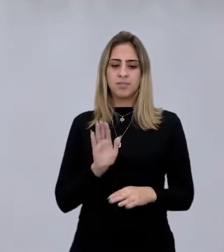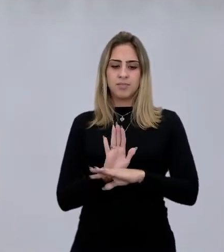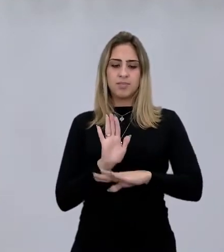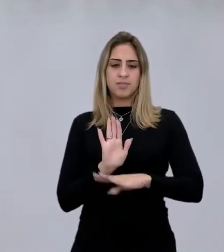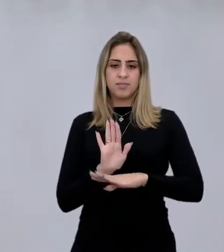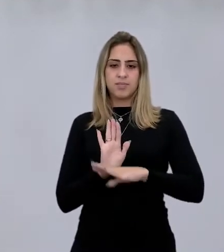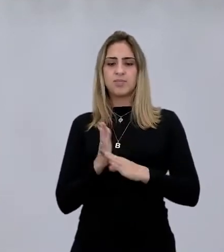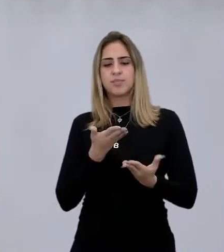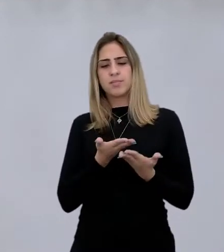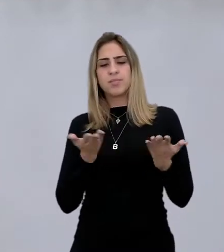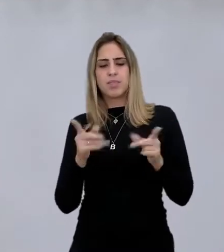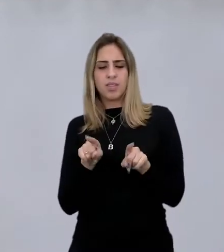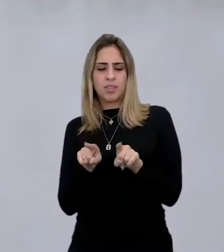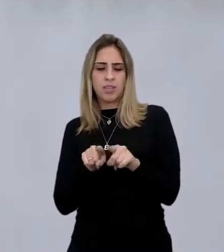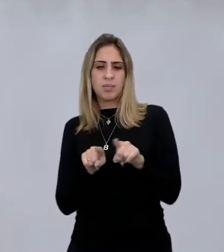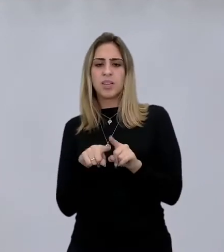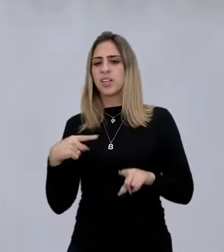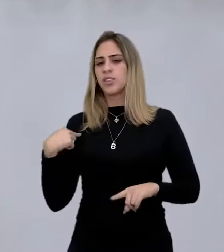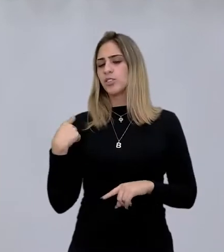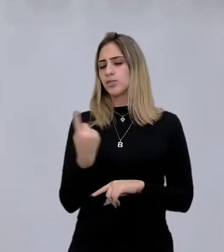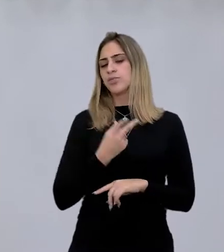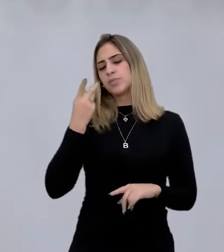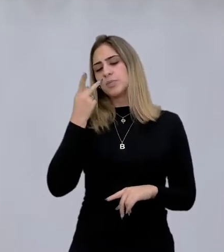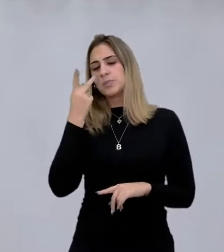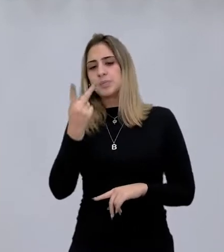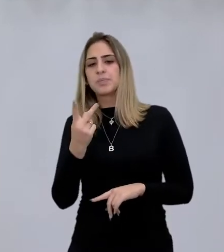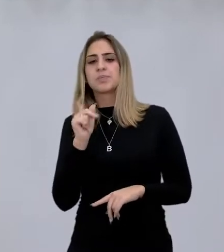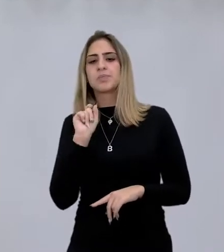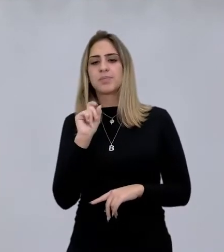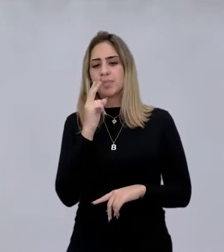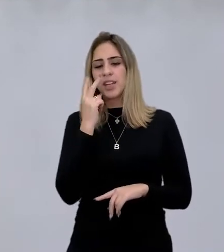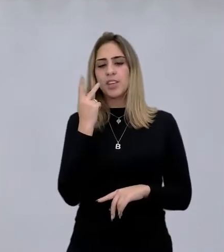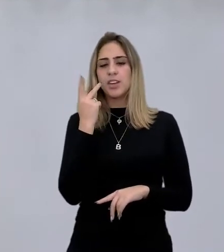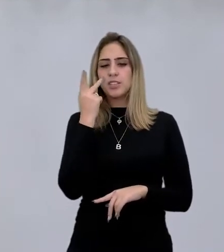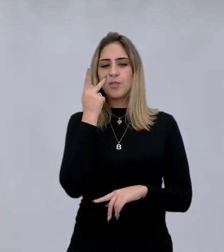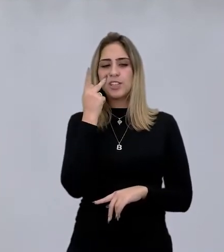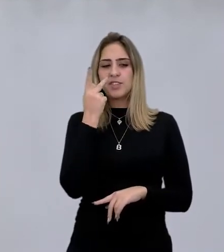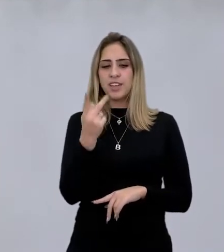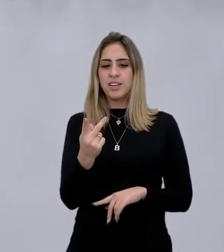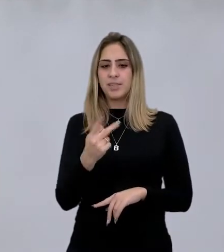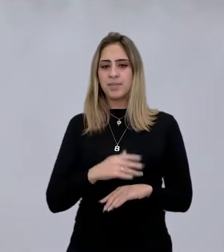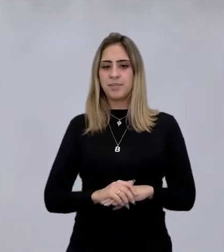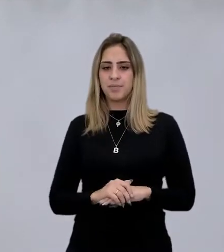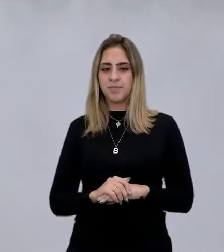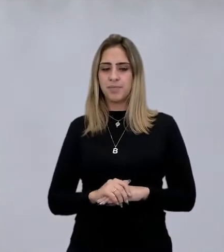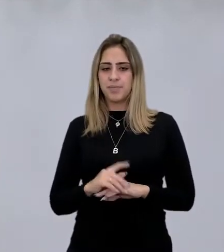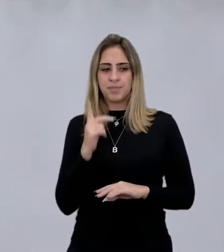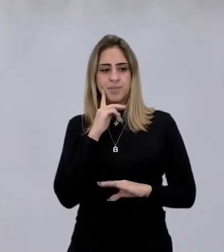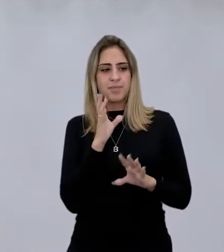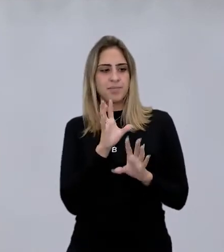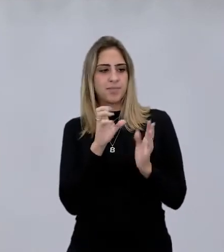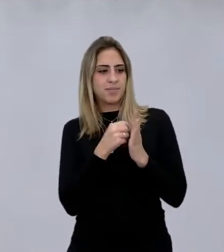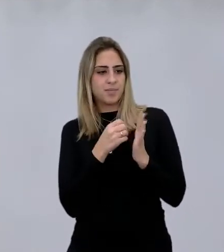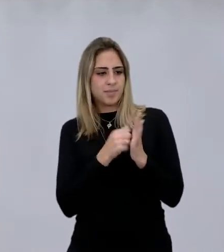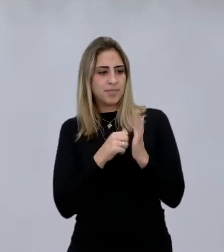que eu vou conseguir. E aí, a gente vai ver nessa aula justamente as teorias, né, funcionalistas